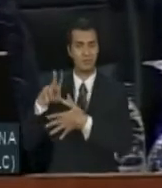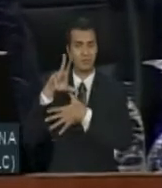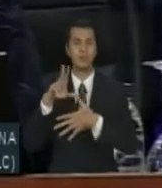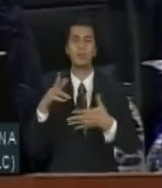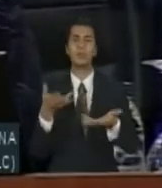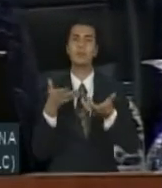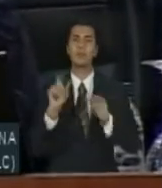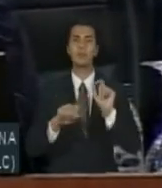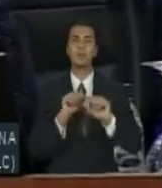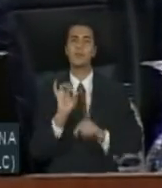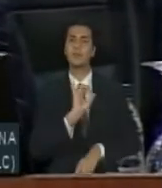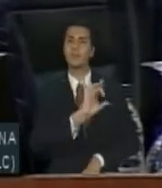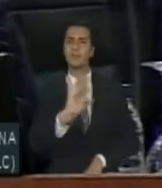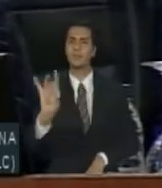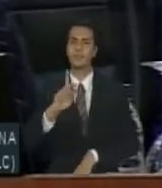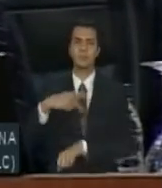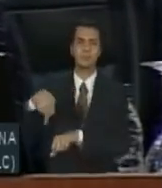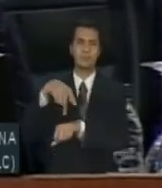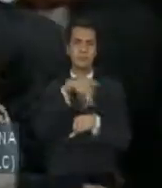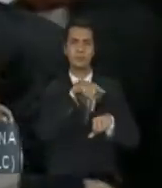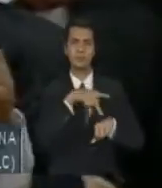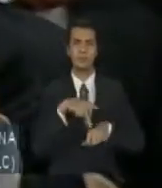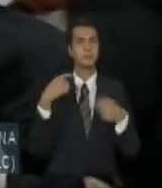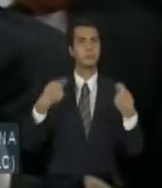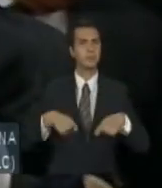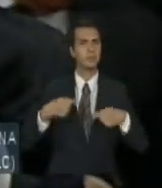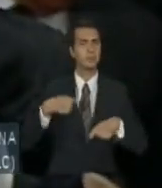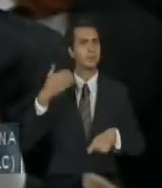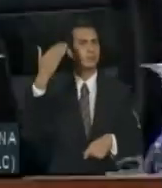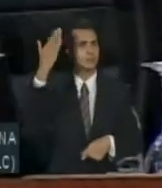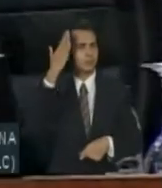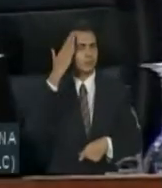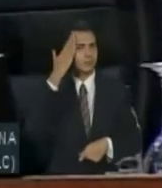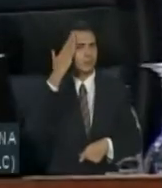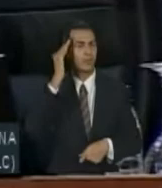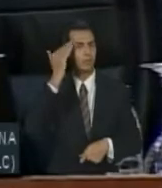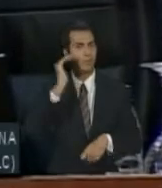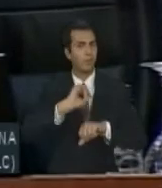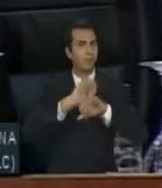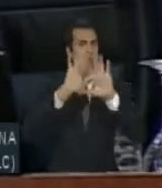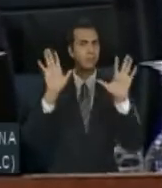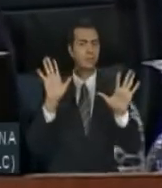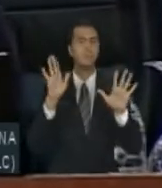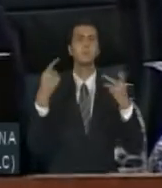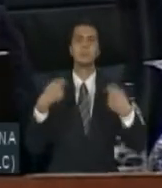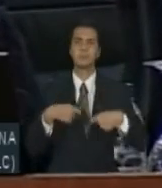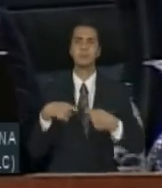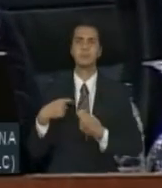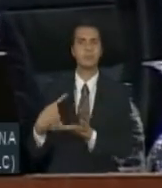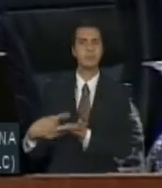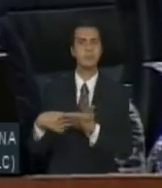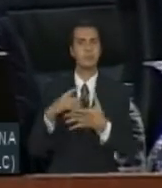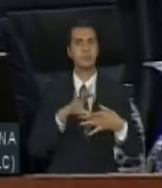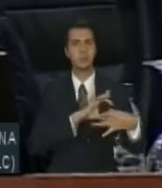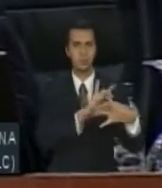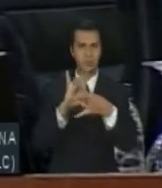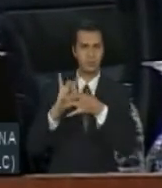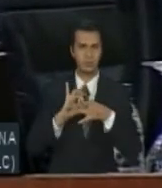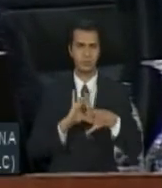um dos seus países tenham consciência que precisam uns dos outros.